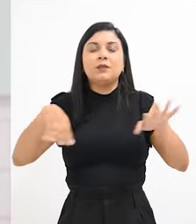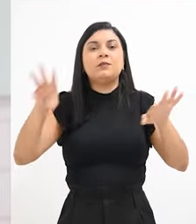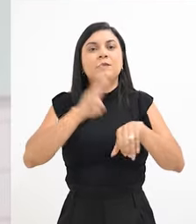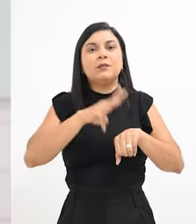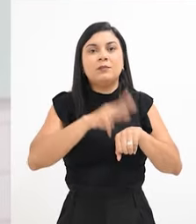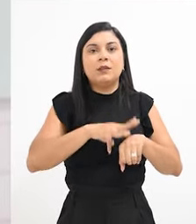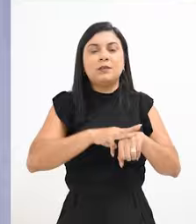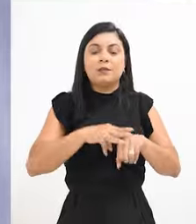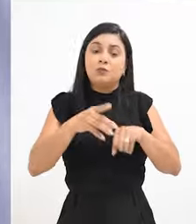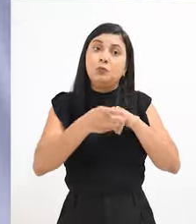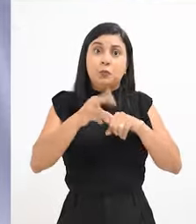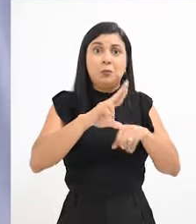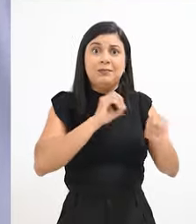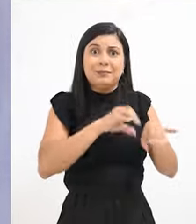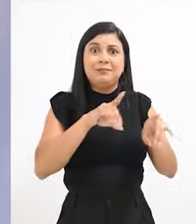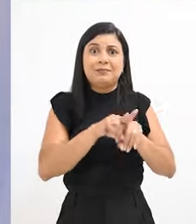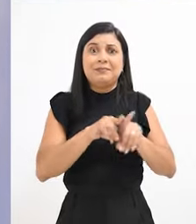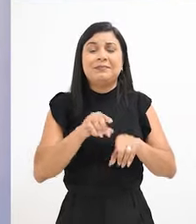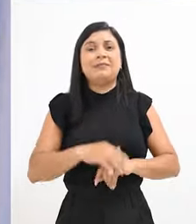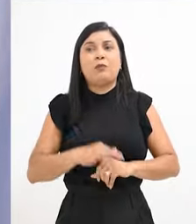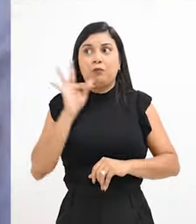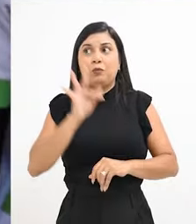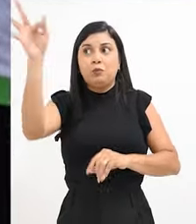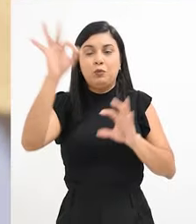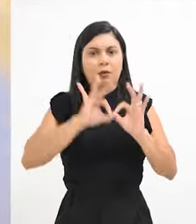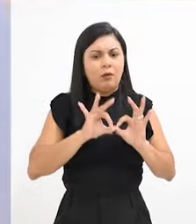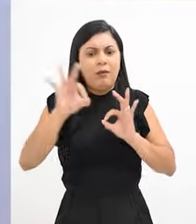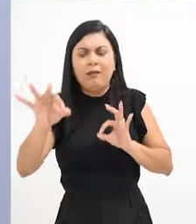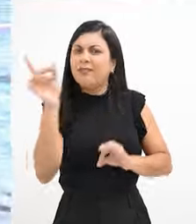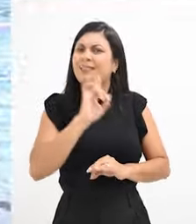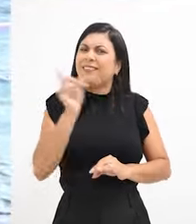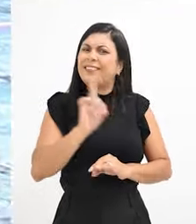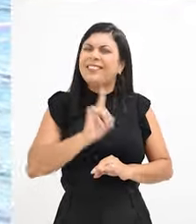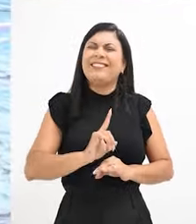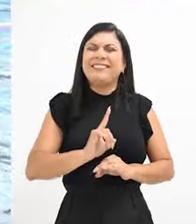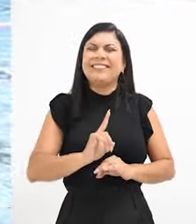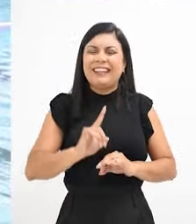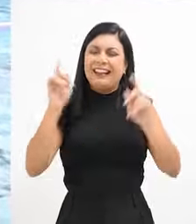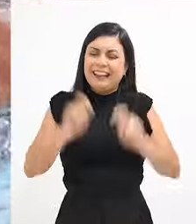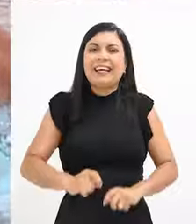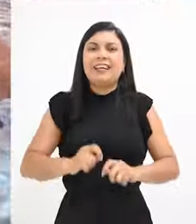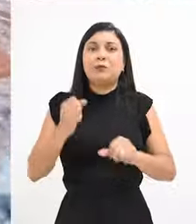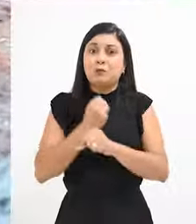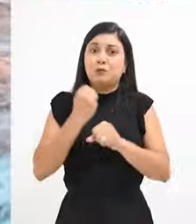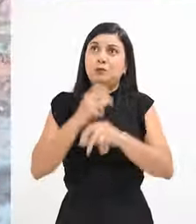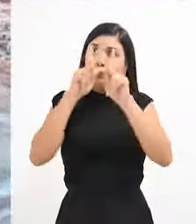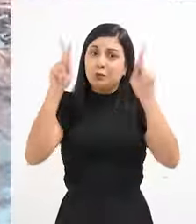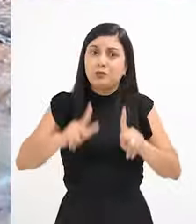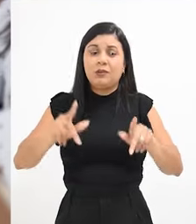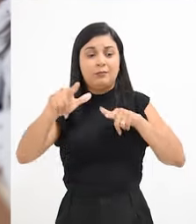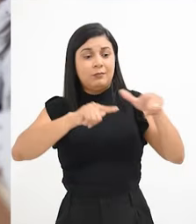ensino. Um futuro não mais distante, mas possível, construído a cada projeto, a cada